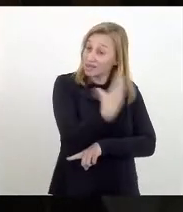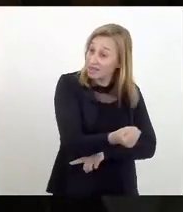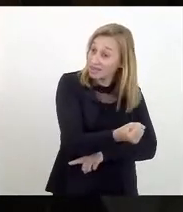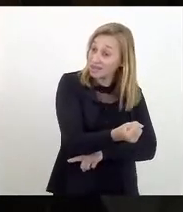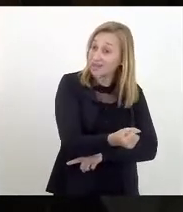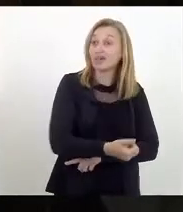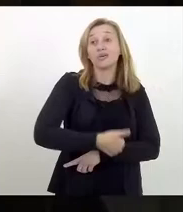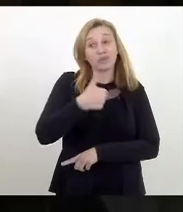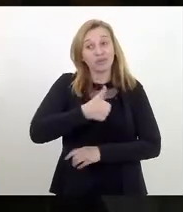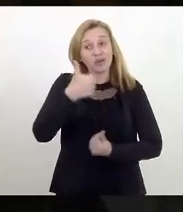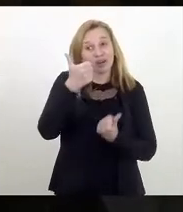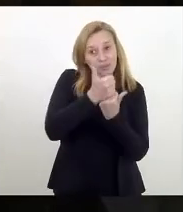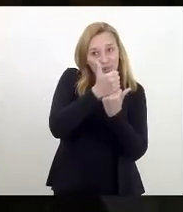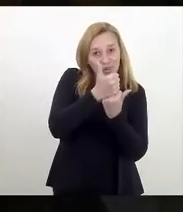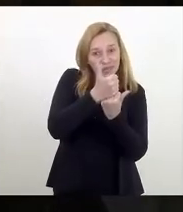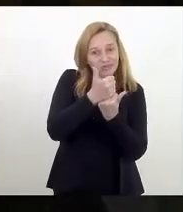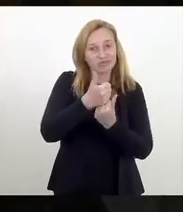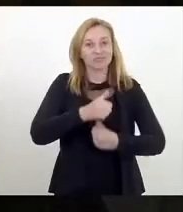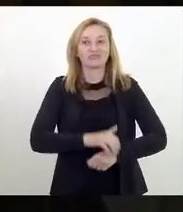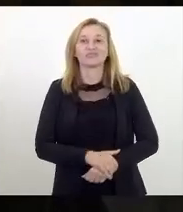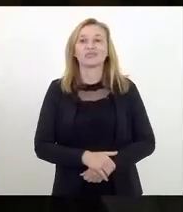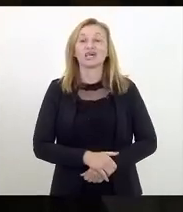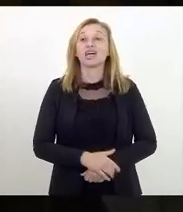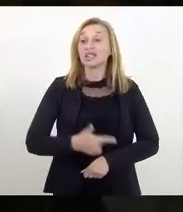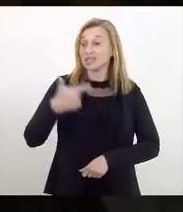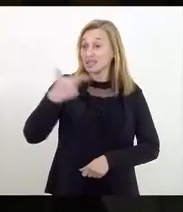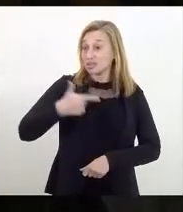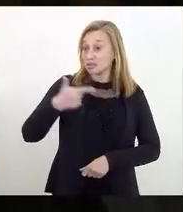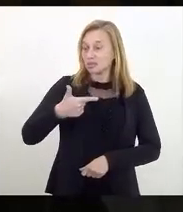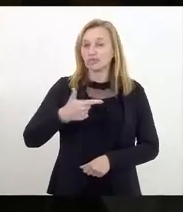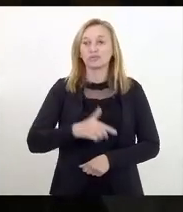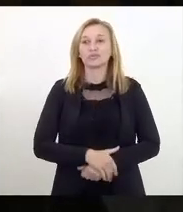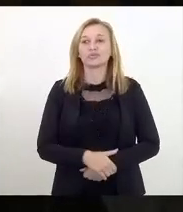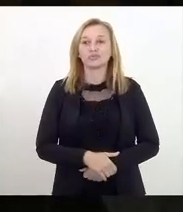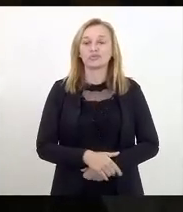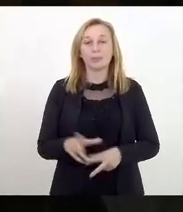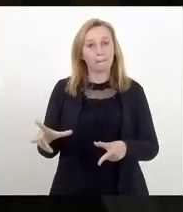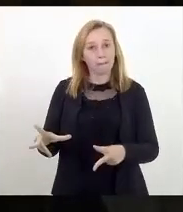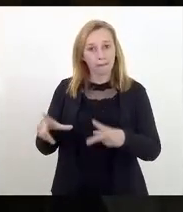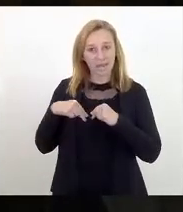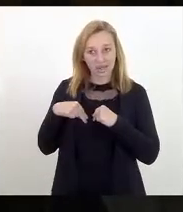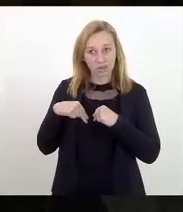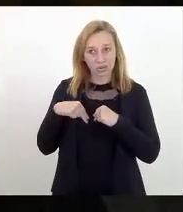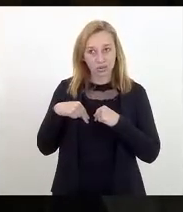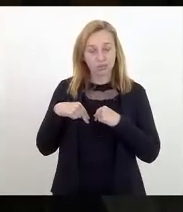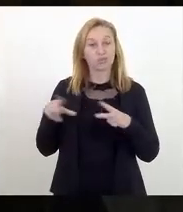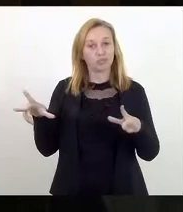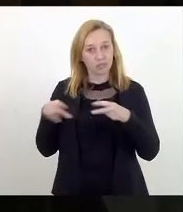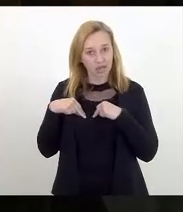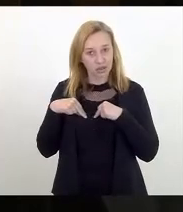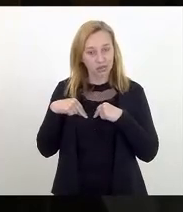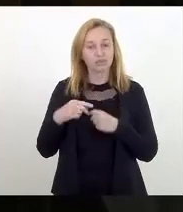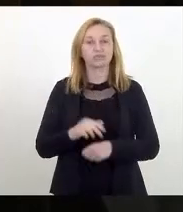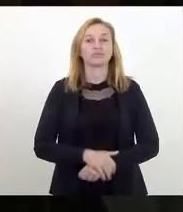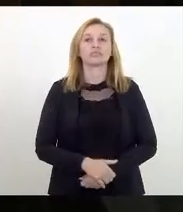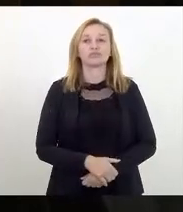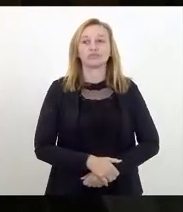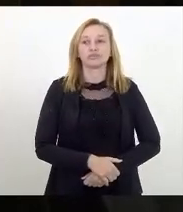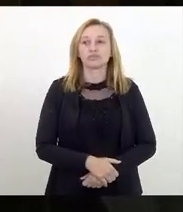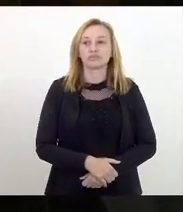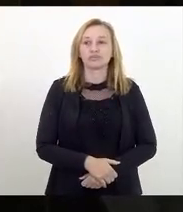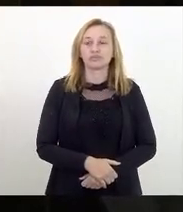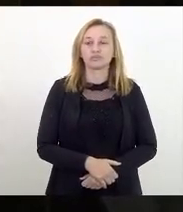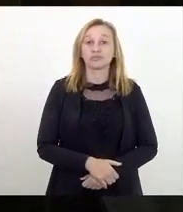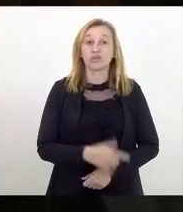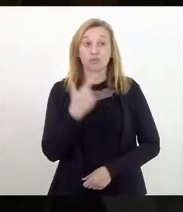primeiro apoio, primeiro ponto. Segundo aponto, mérito, mérito. Lembro-me